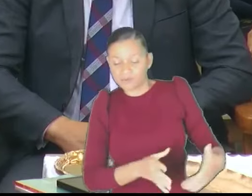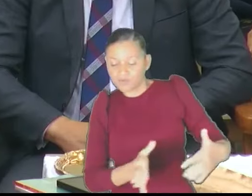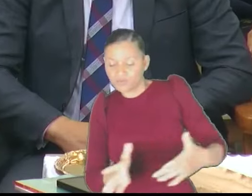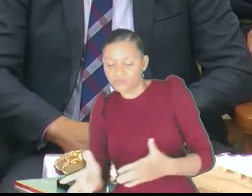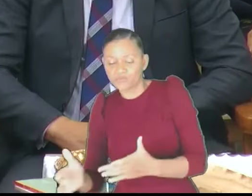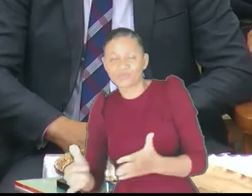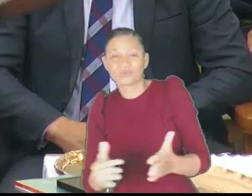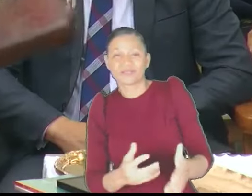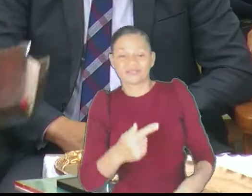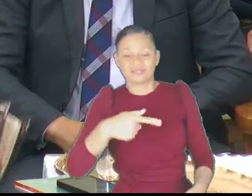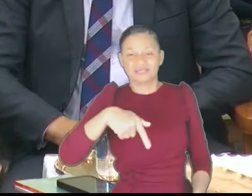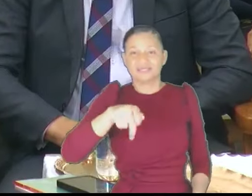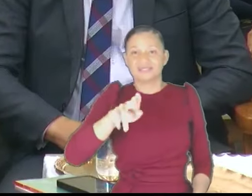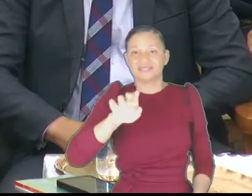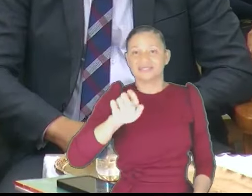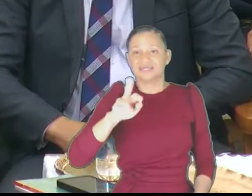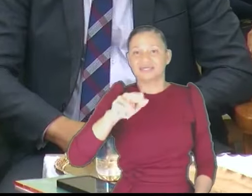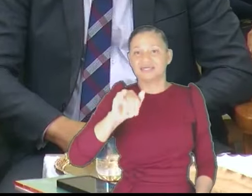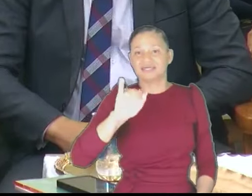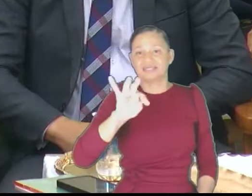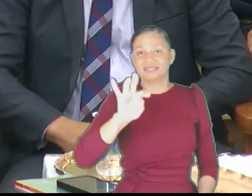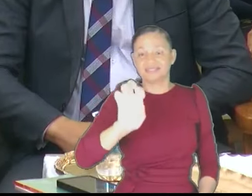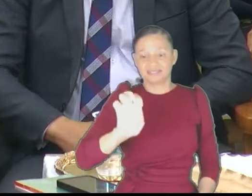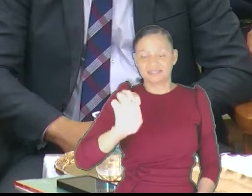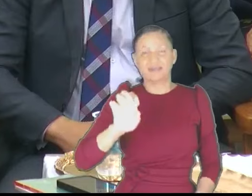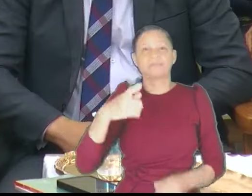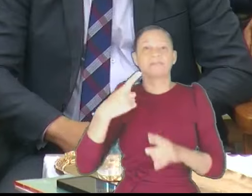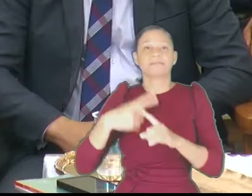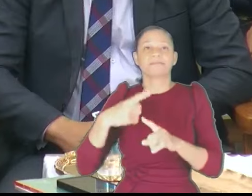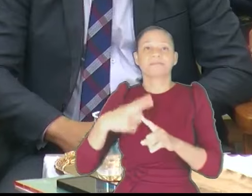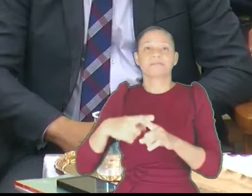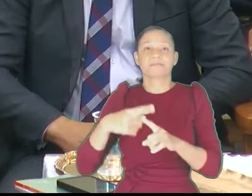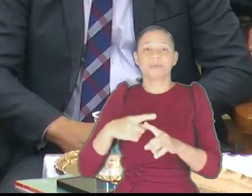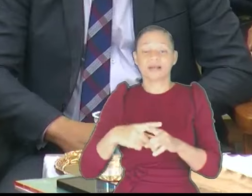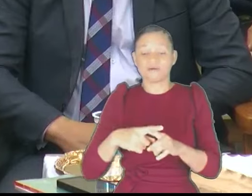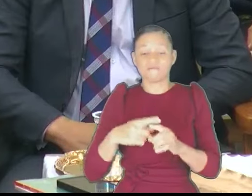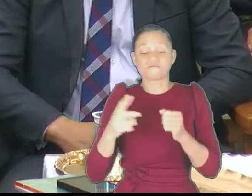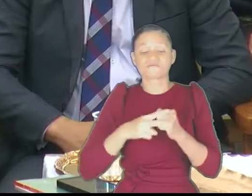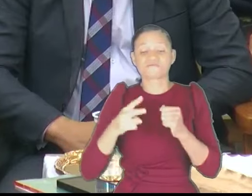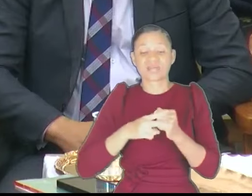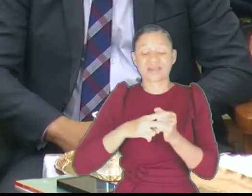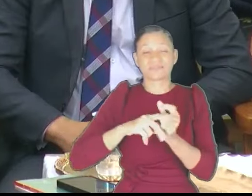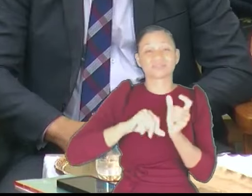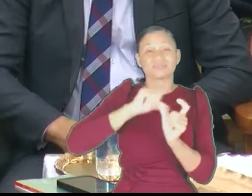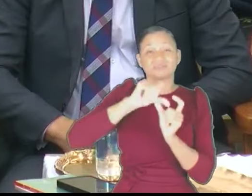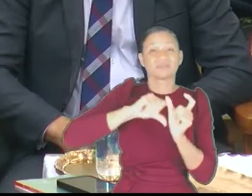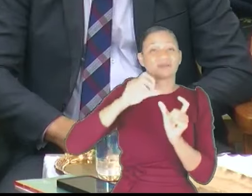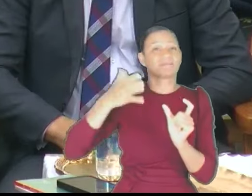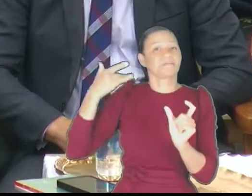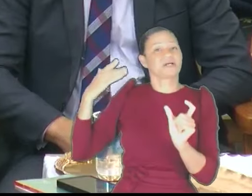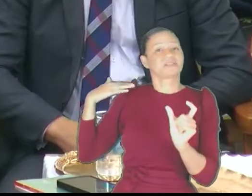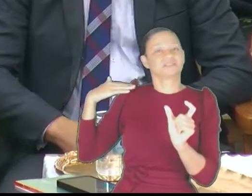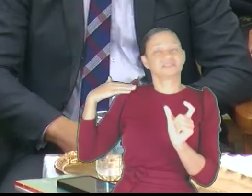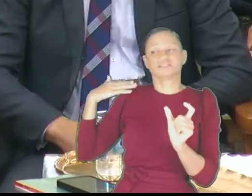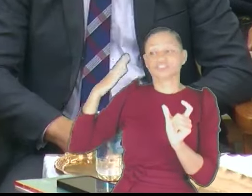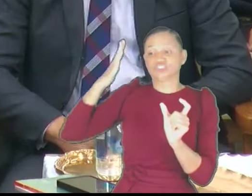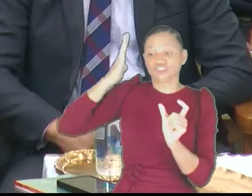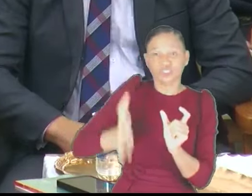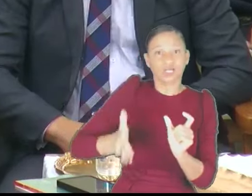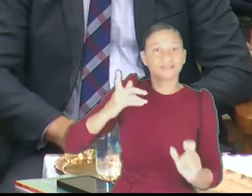Querite, porque eu já tenho, o verbo está conjugado no passado, eu já tenho